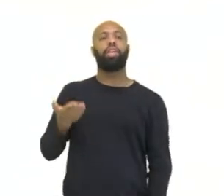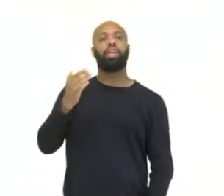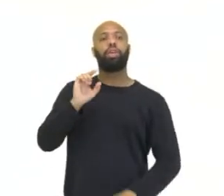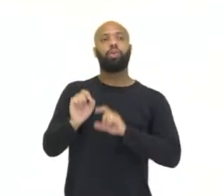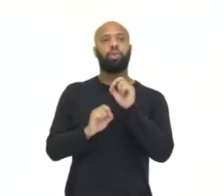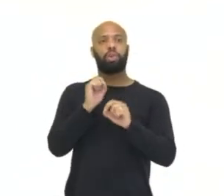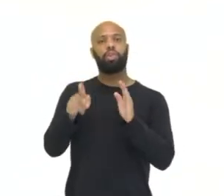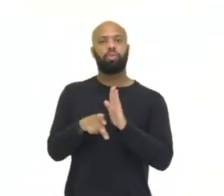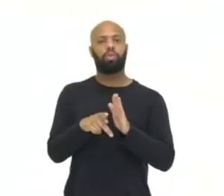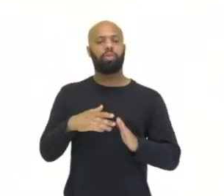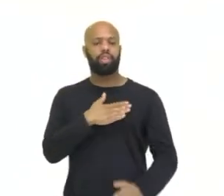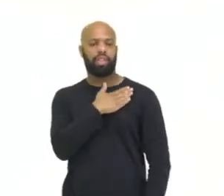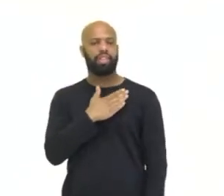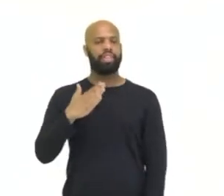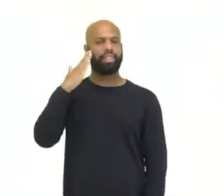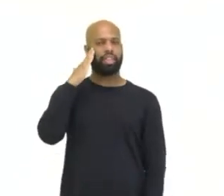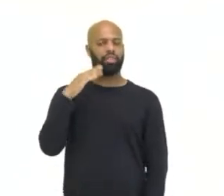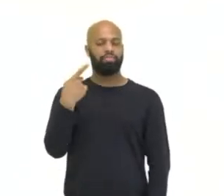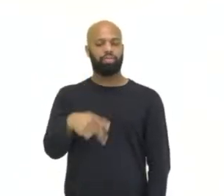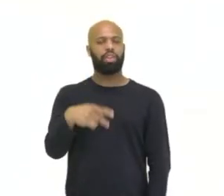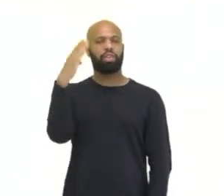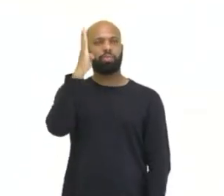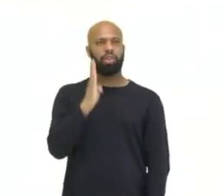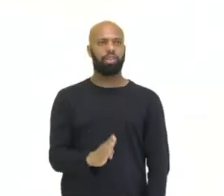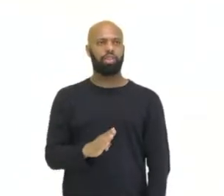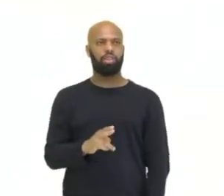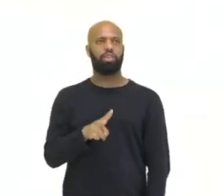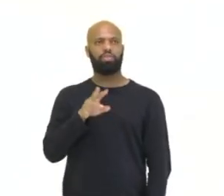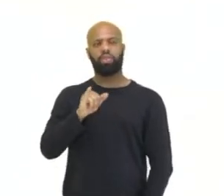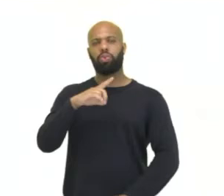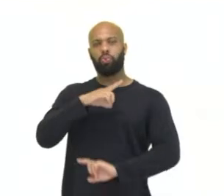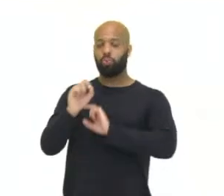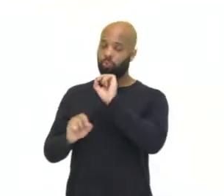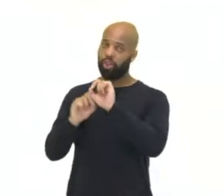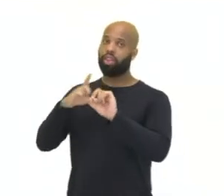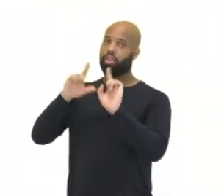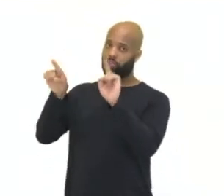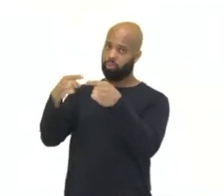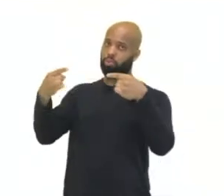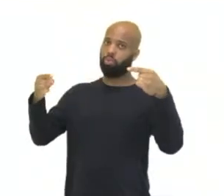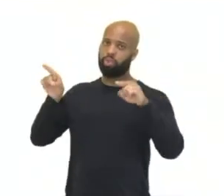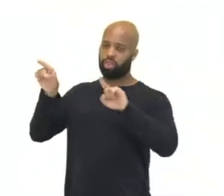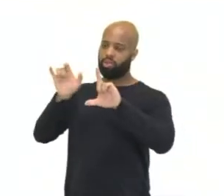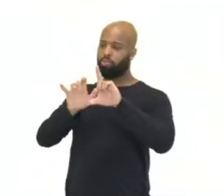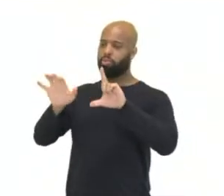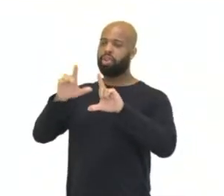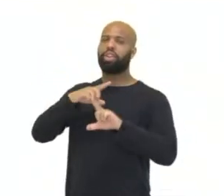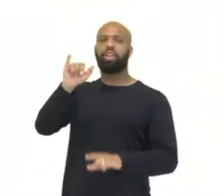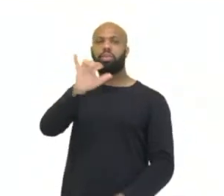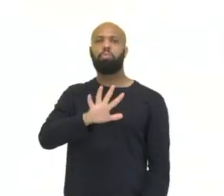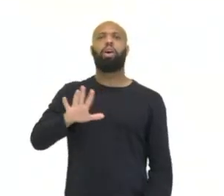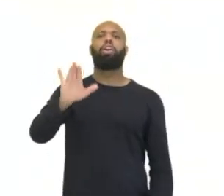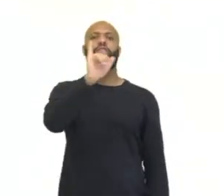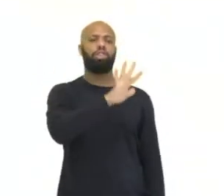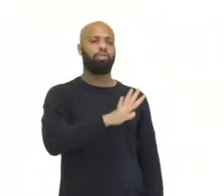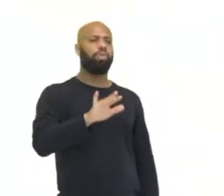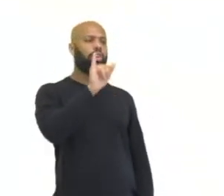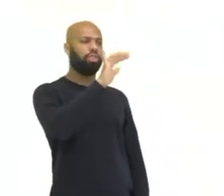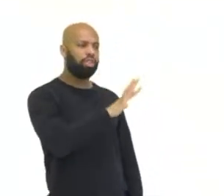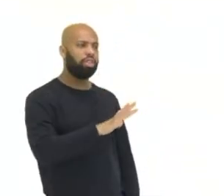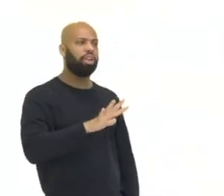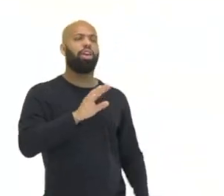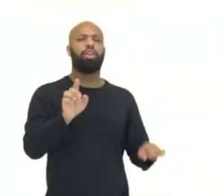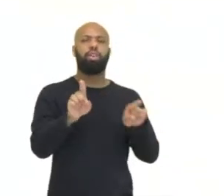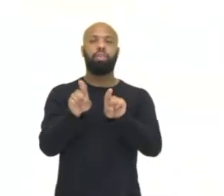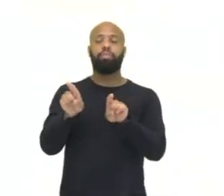executado pelo Exército Brasileiro. Então você vai ali ouvir este hino, né? Lindas imagens aí, esse hino